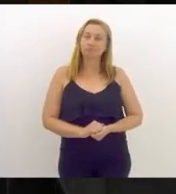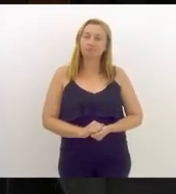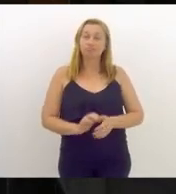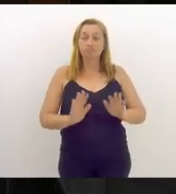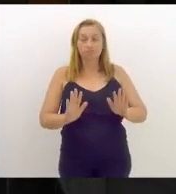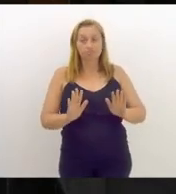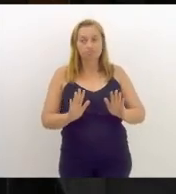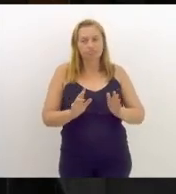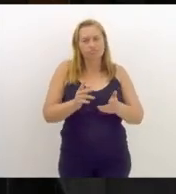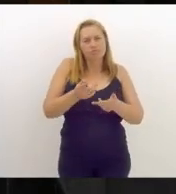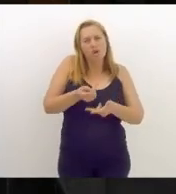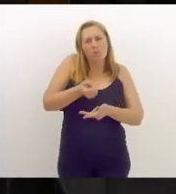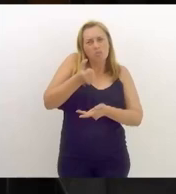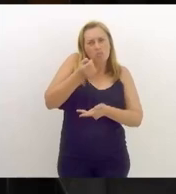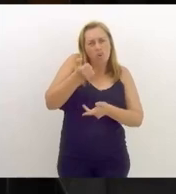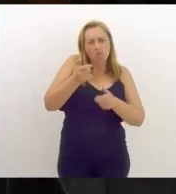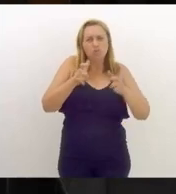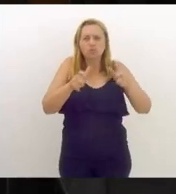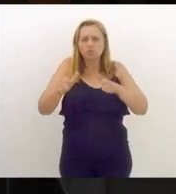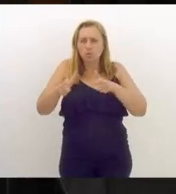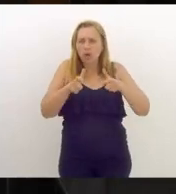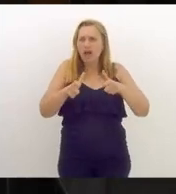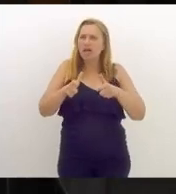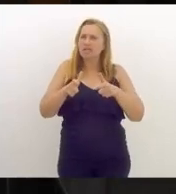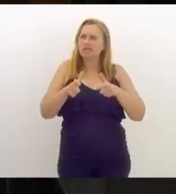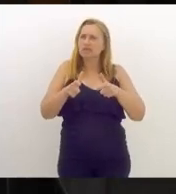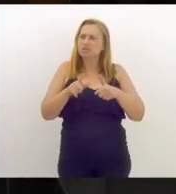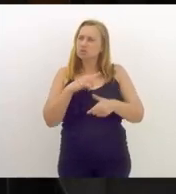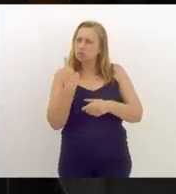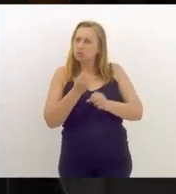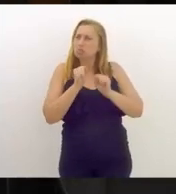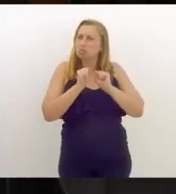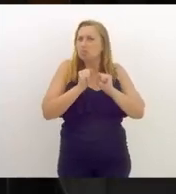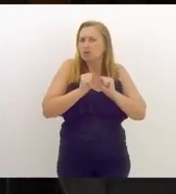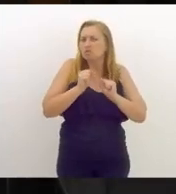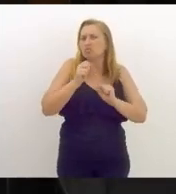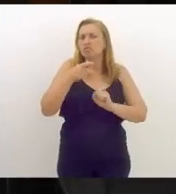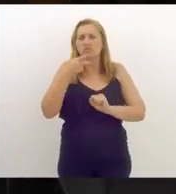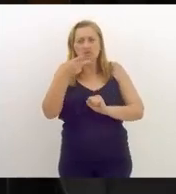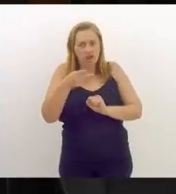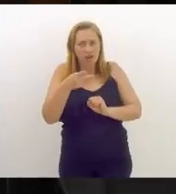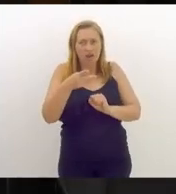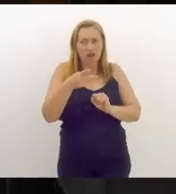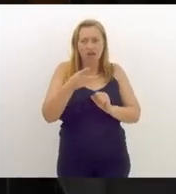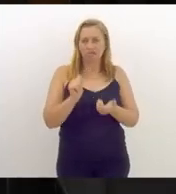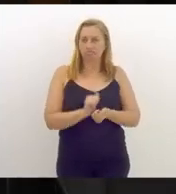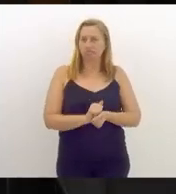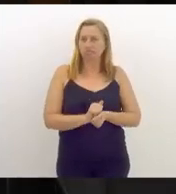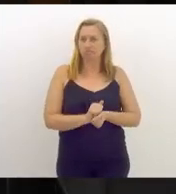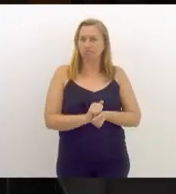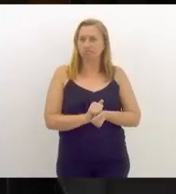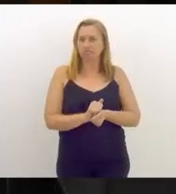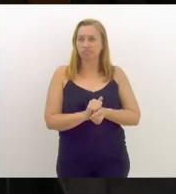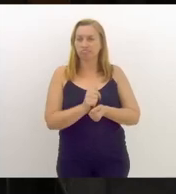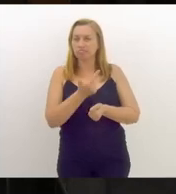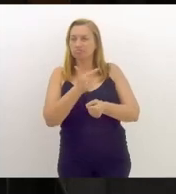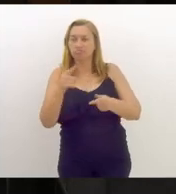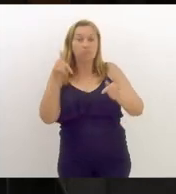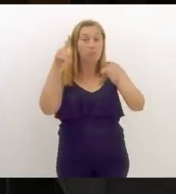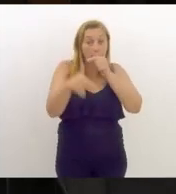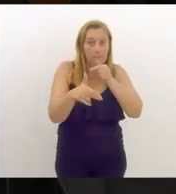seja um dos poucos lugares que nós possamos falar sem ter a censura